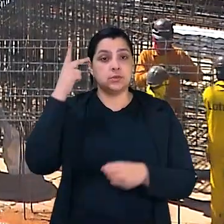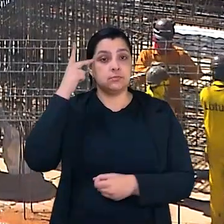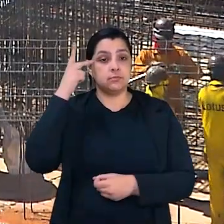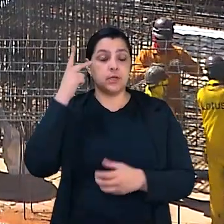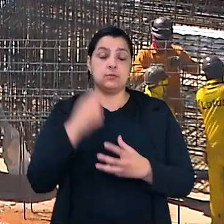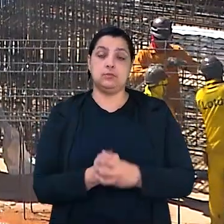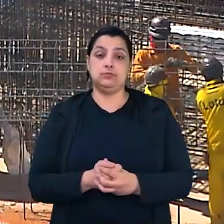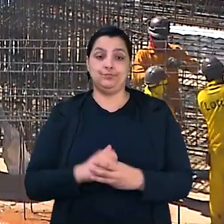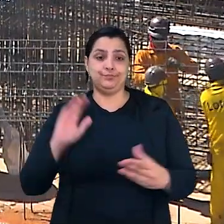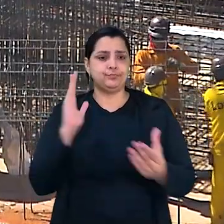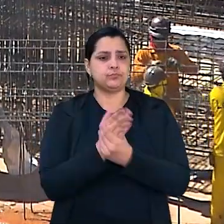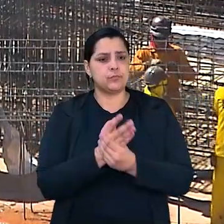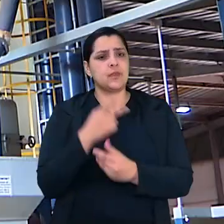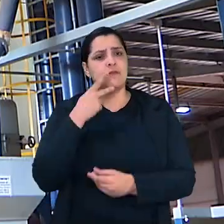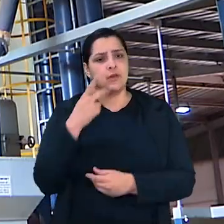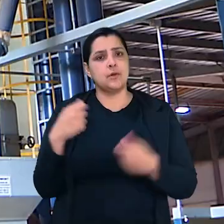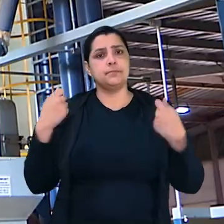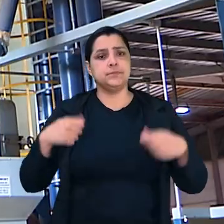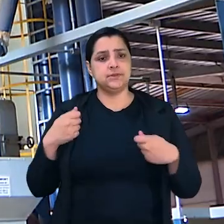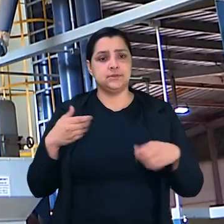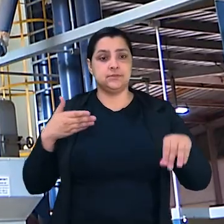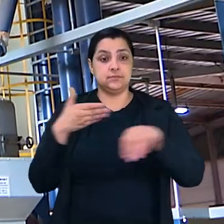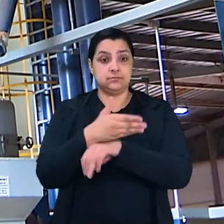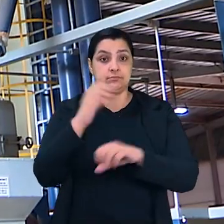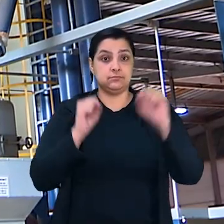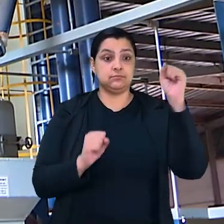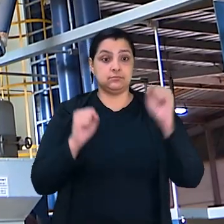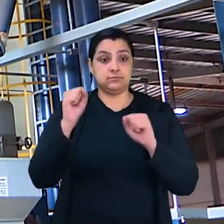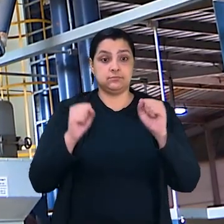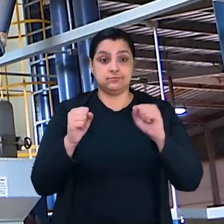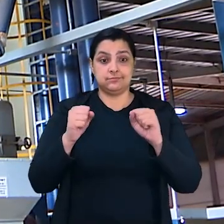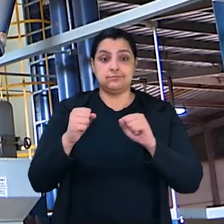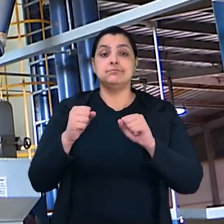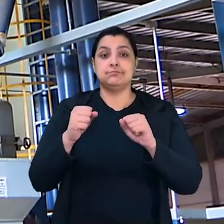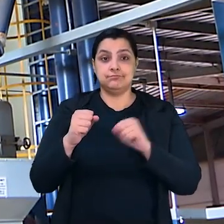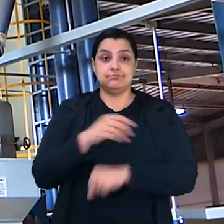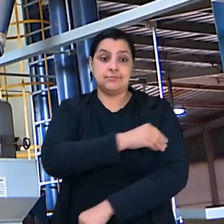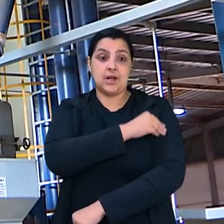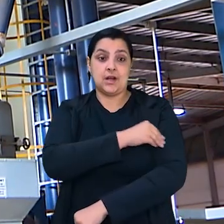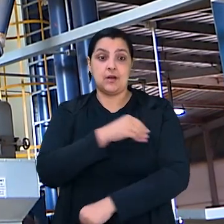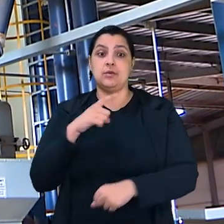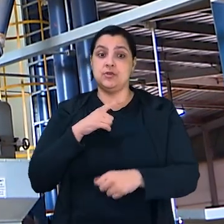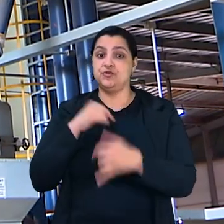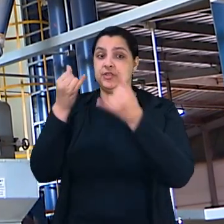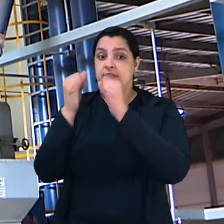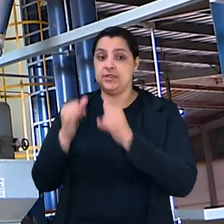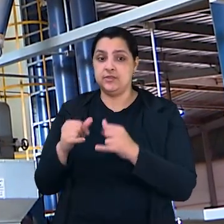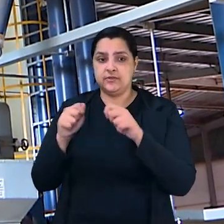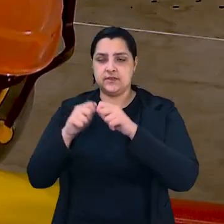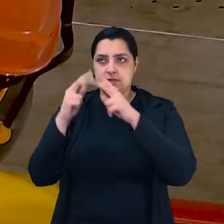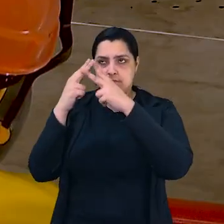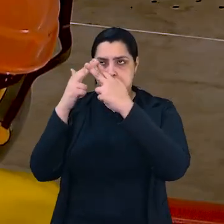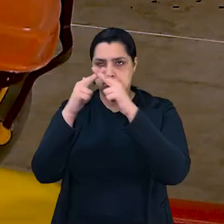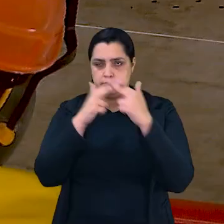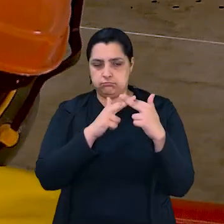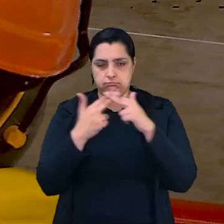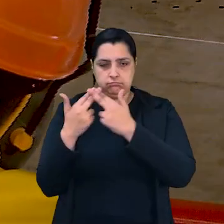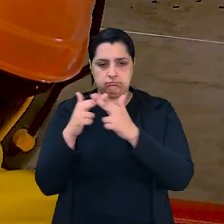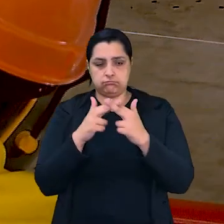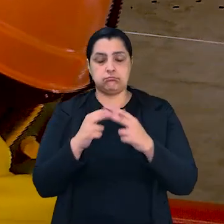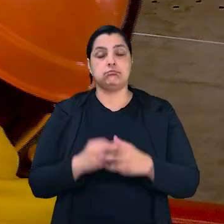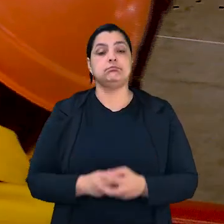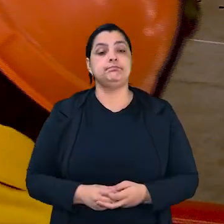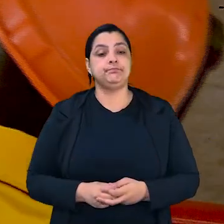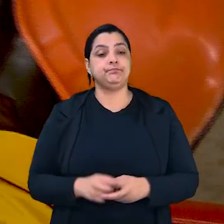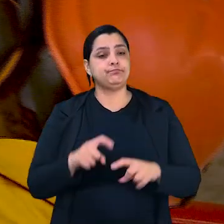interior de São Paulo. Na ação, ele afirmou que precisava entrar na fábrica de etanol e em locais energizados para fazer